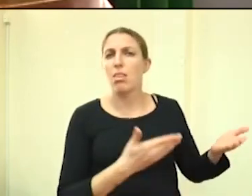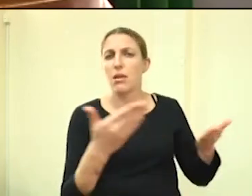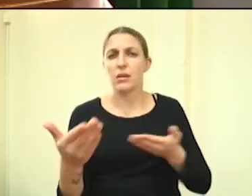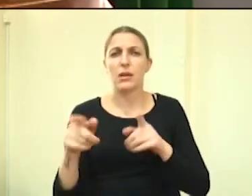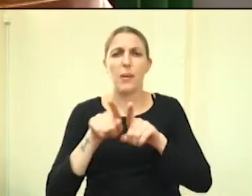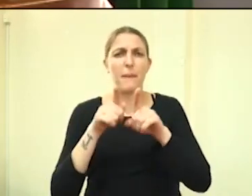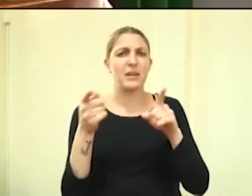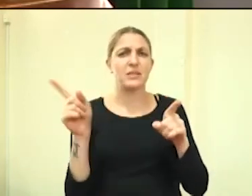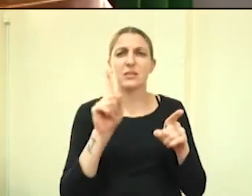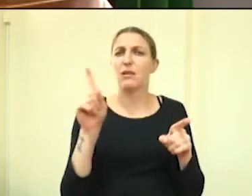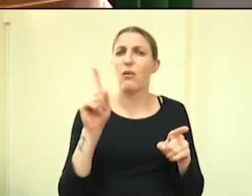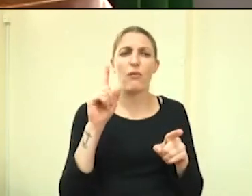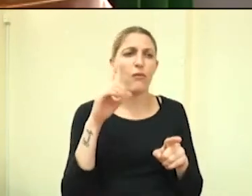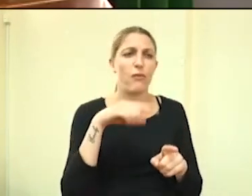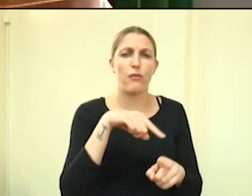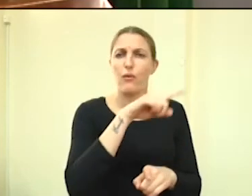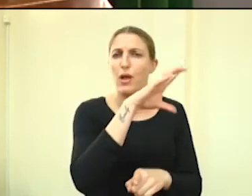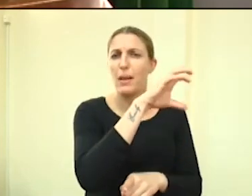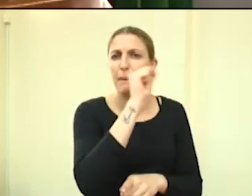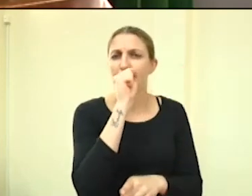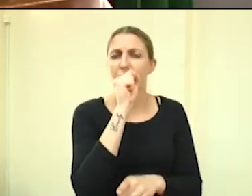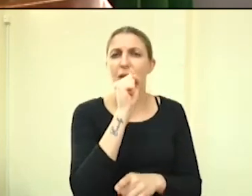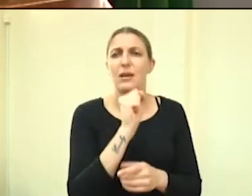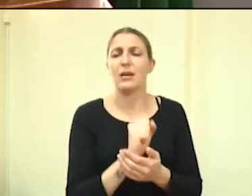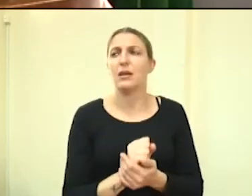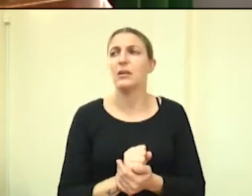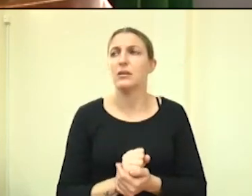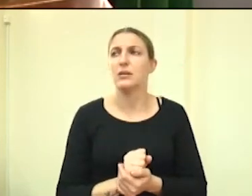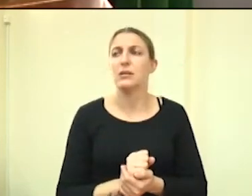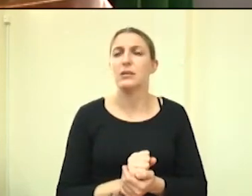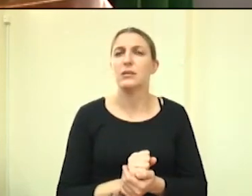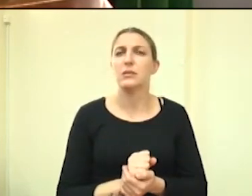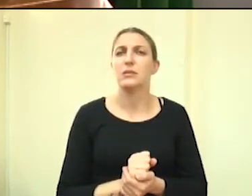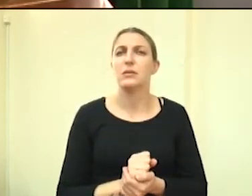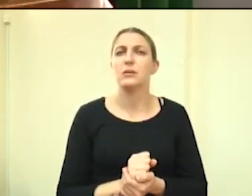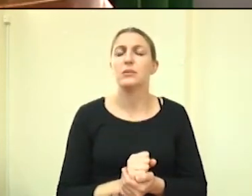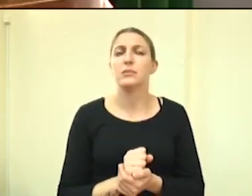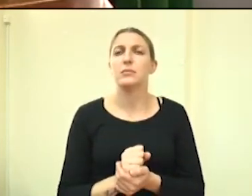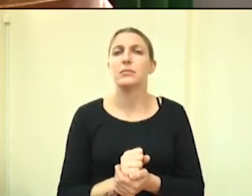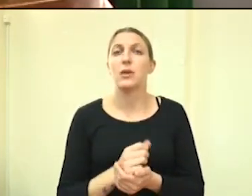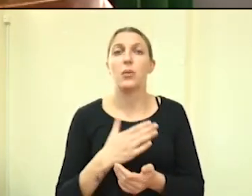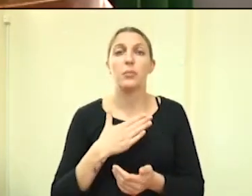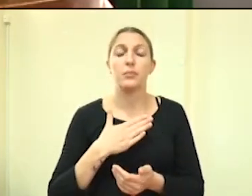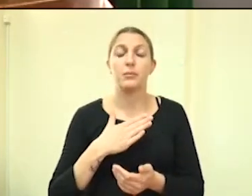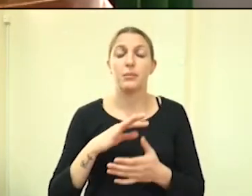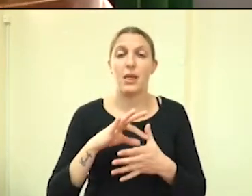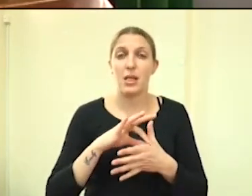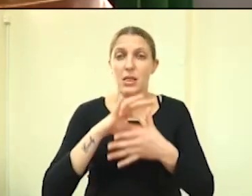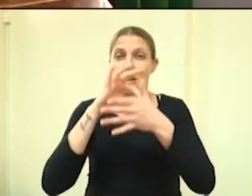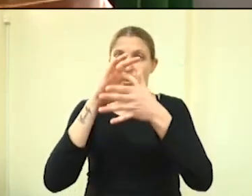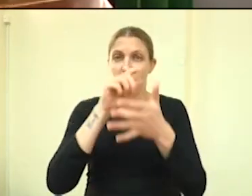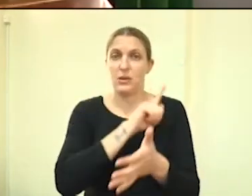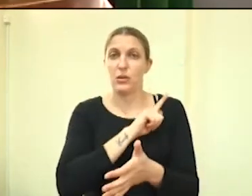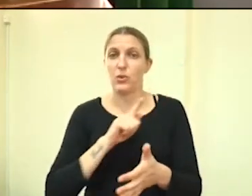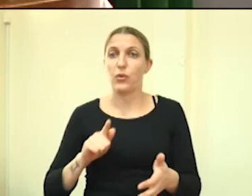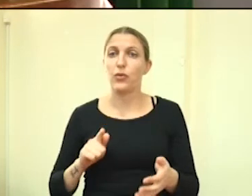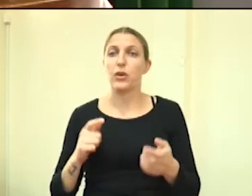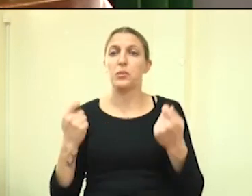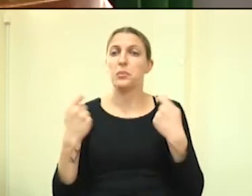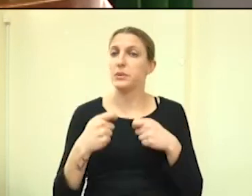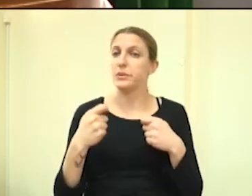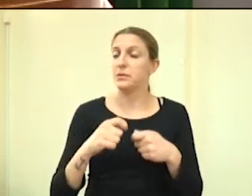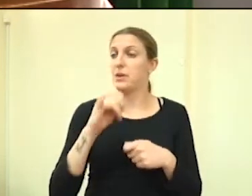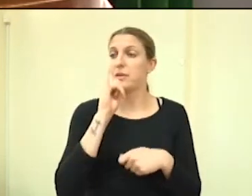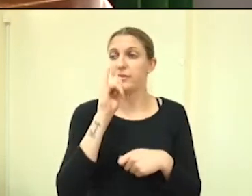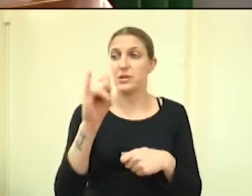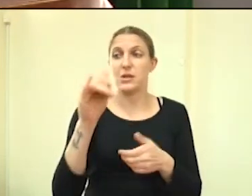estou sabendo, parece que está em falta de tubulação. Então, ó, minha líder do governo, mandar o secretário de obra mandar recolher essa tubulação que está